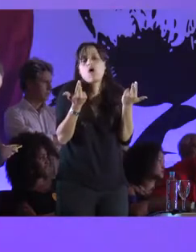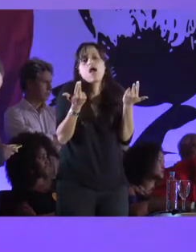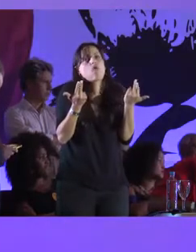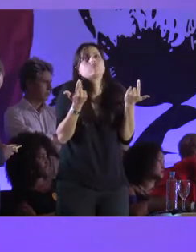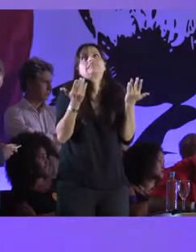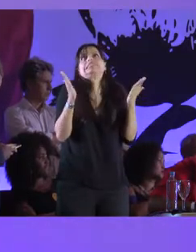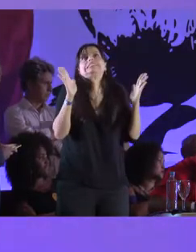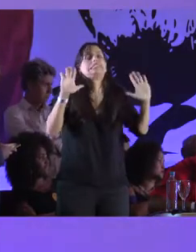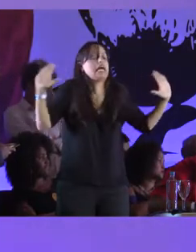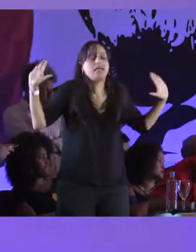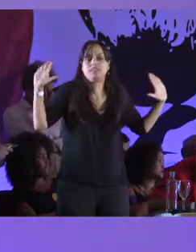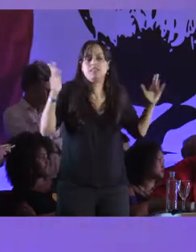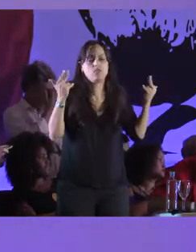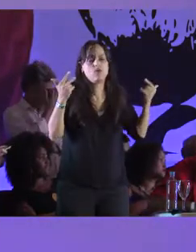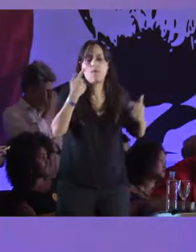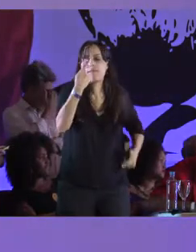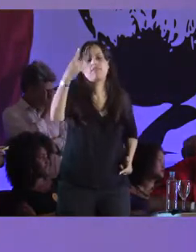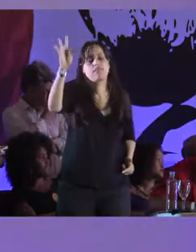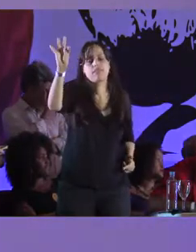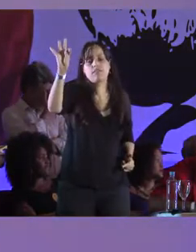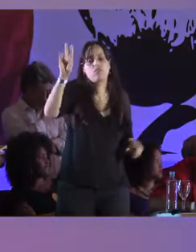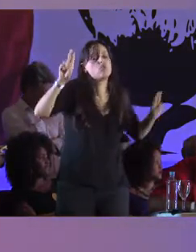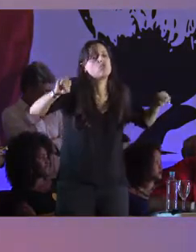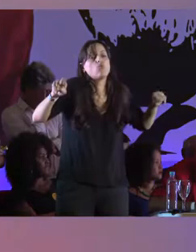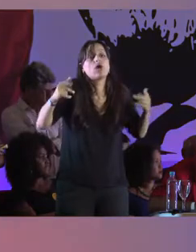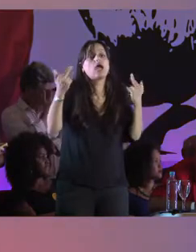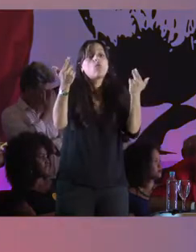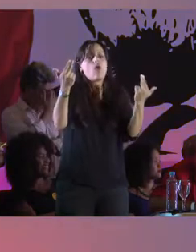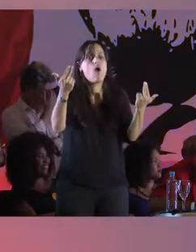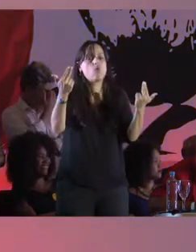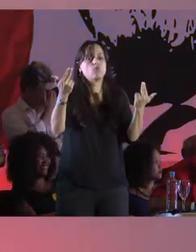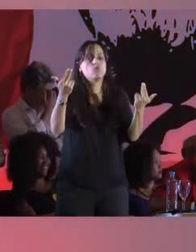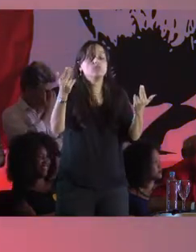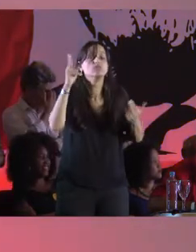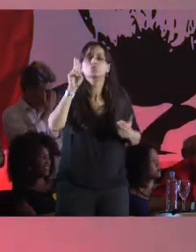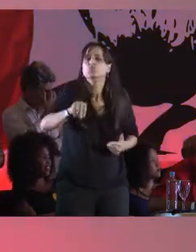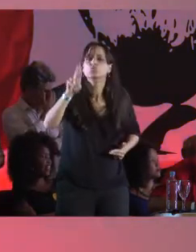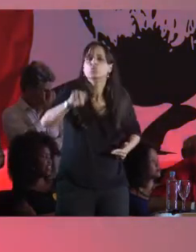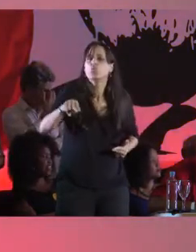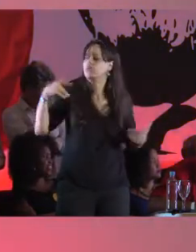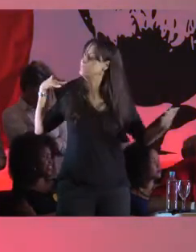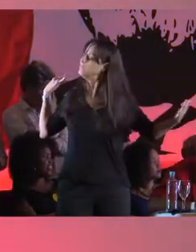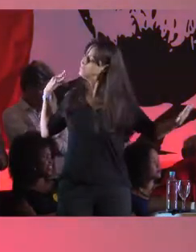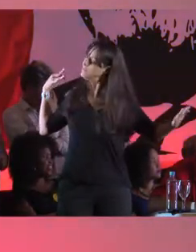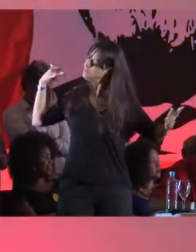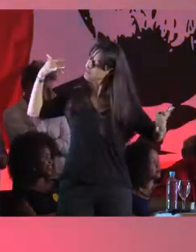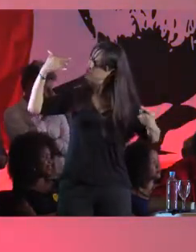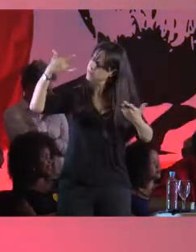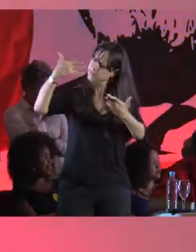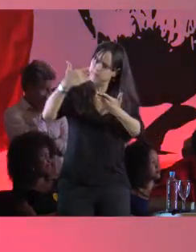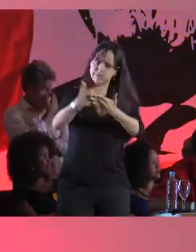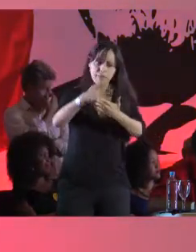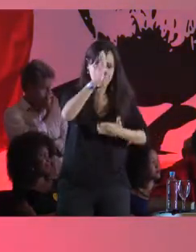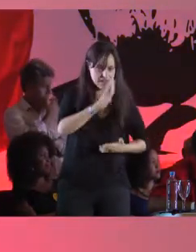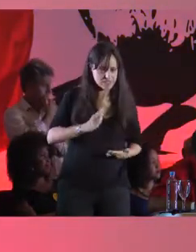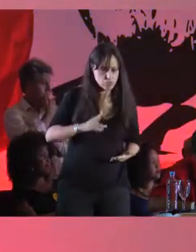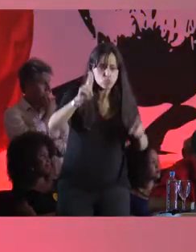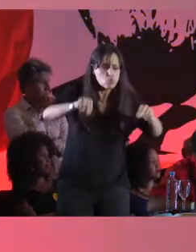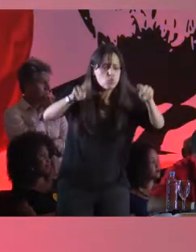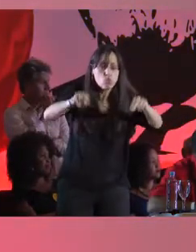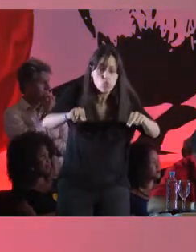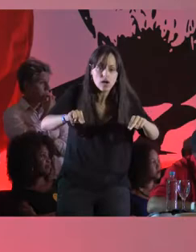PT. Nada. Nunca na história desse país um partido foi criado pelos